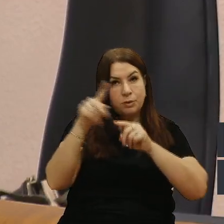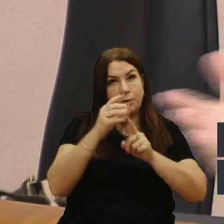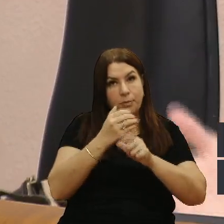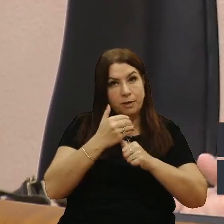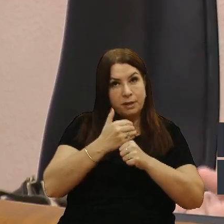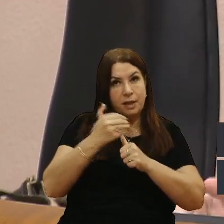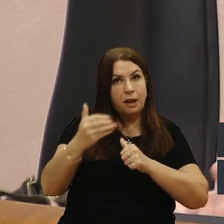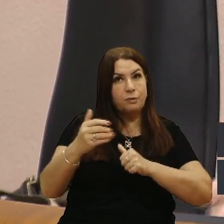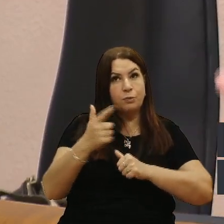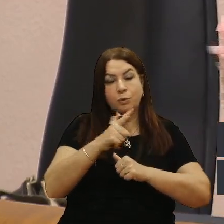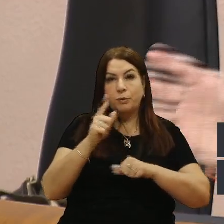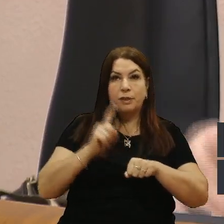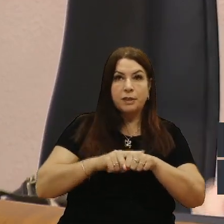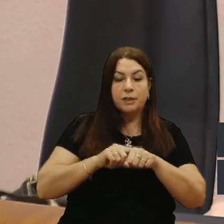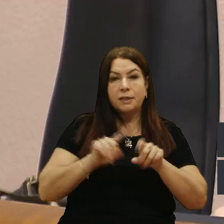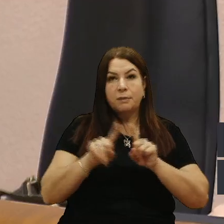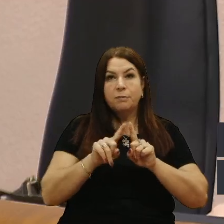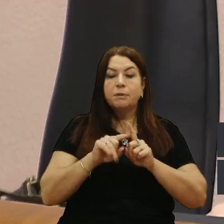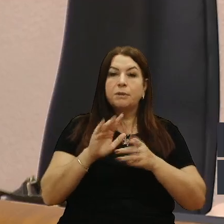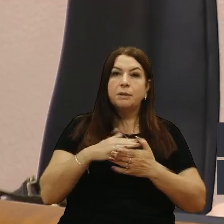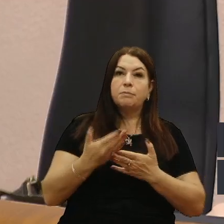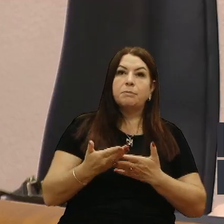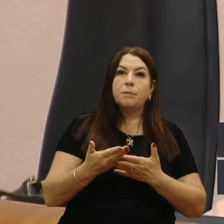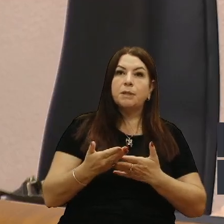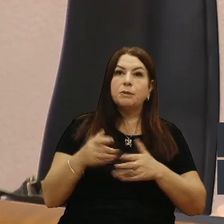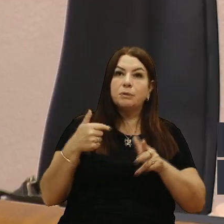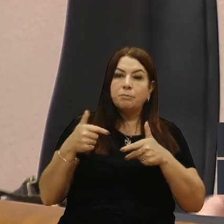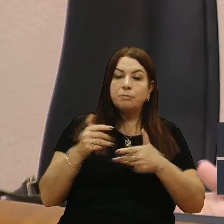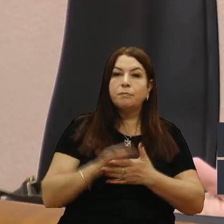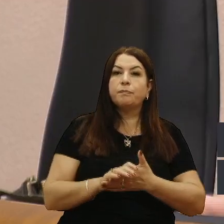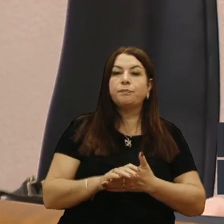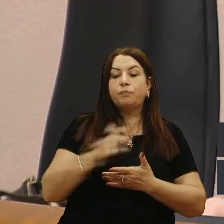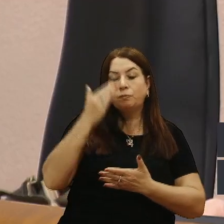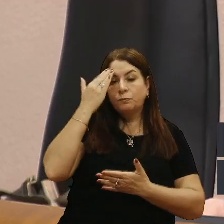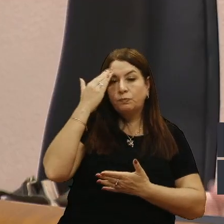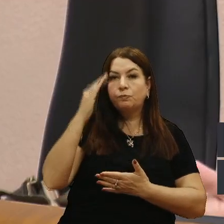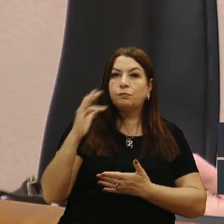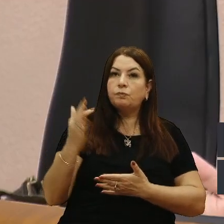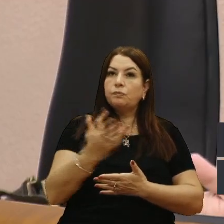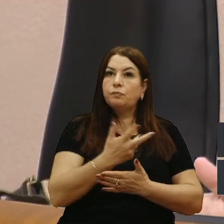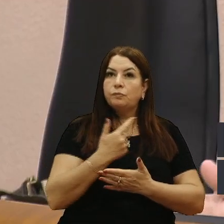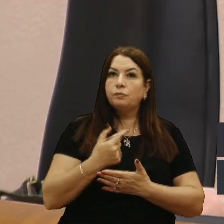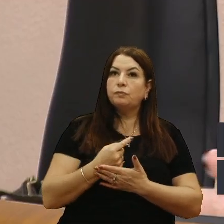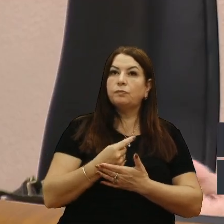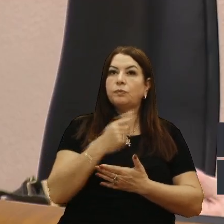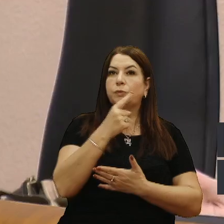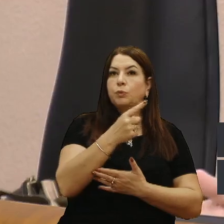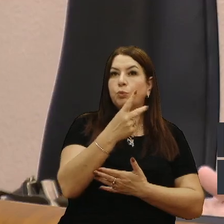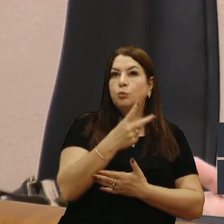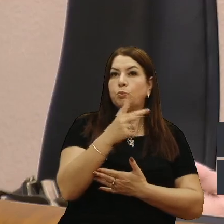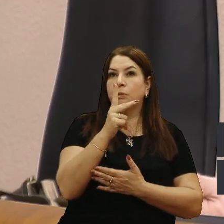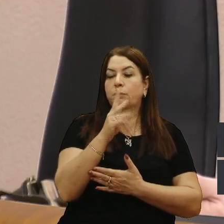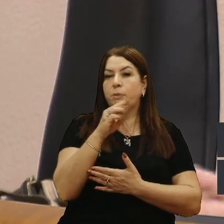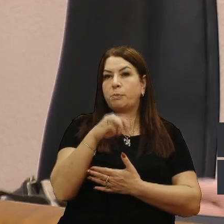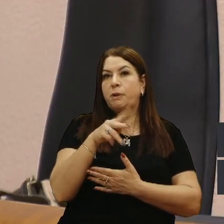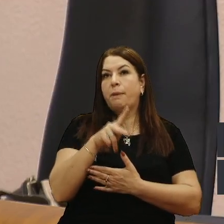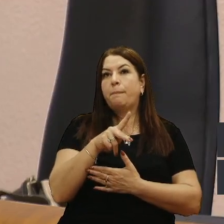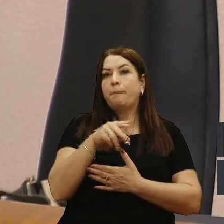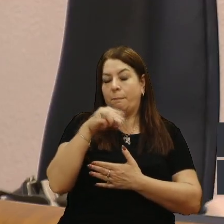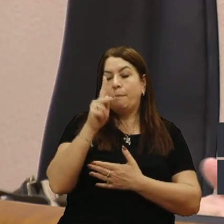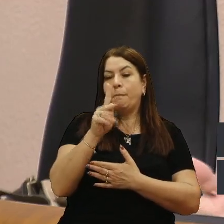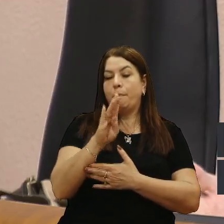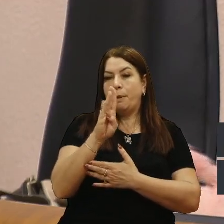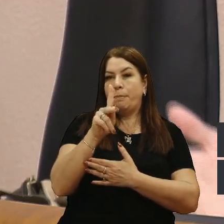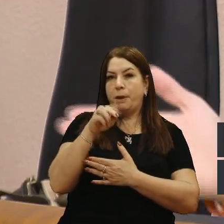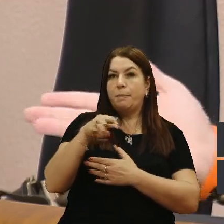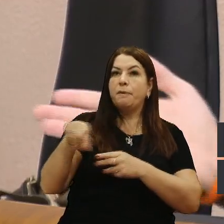né? Como eles não têm tempo, às vezes estão sempre mais no trabalho. E agradecer aqui todo o 12º Batalhão. Tenho certeza que essa viatura vai ser bem